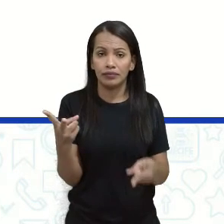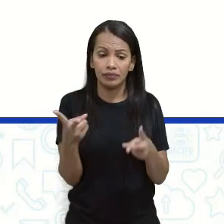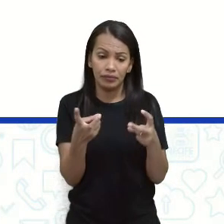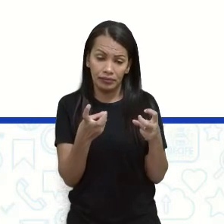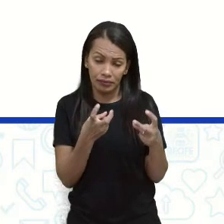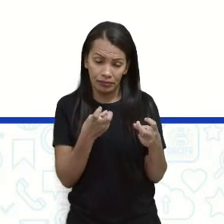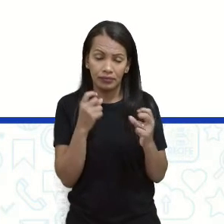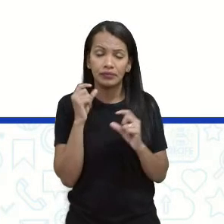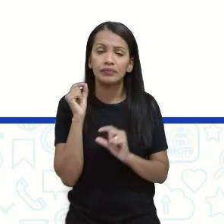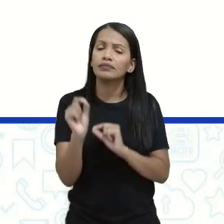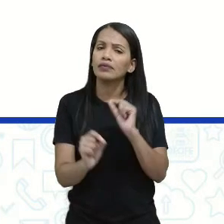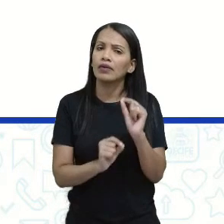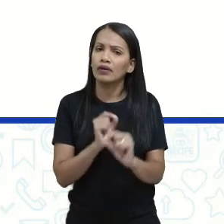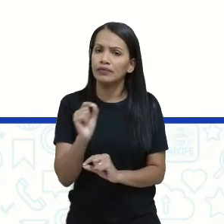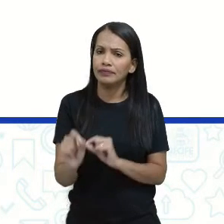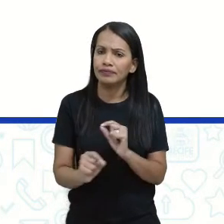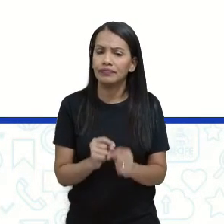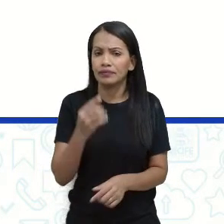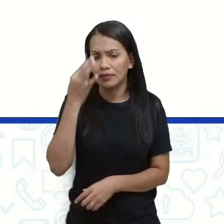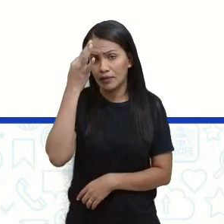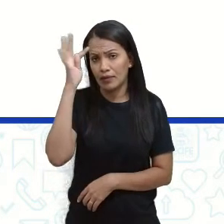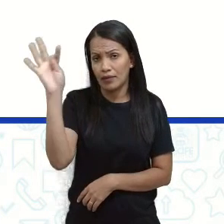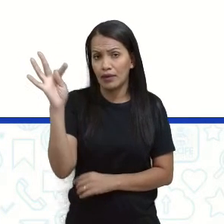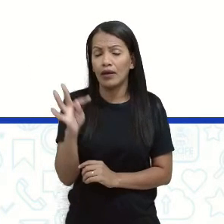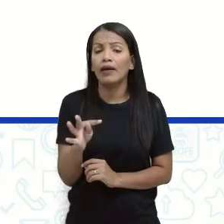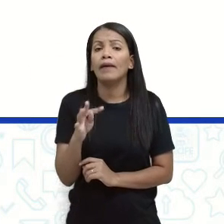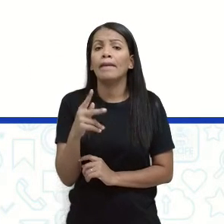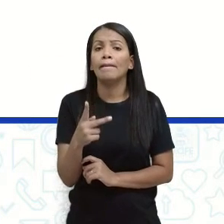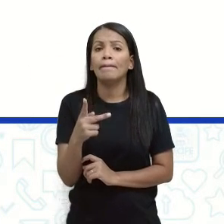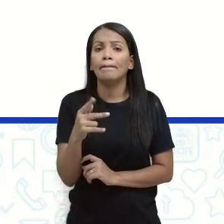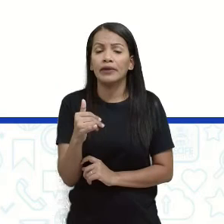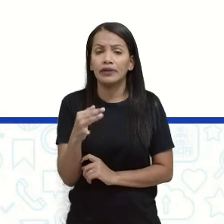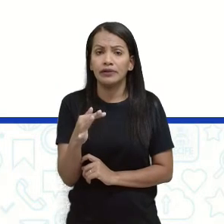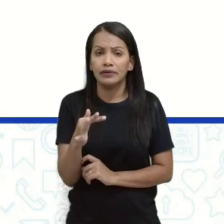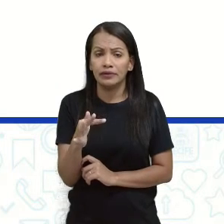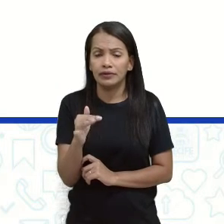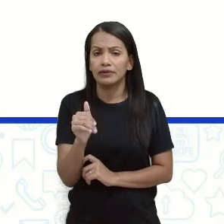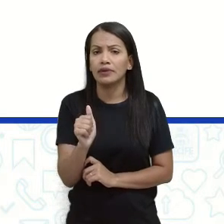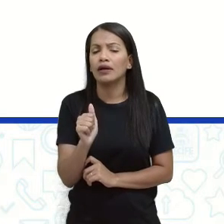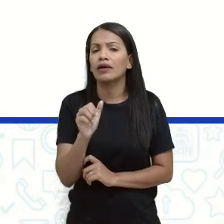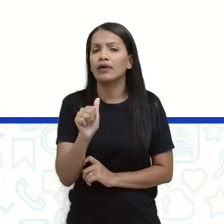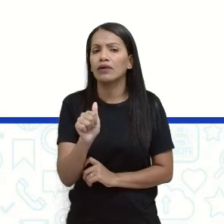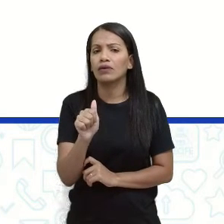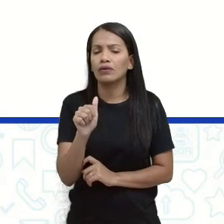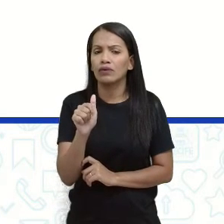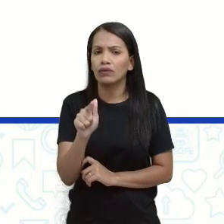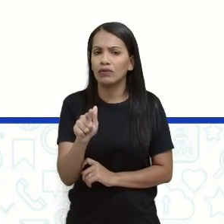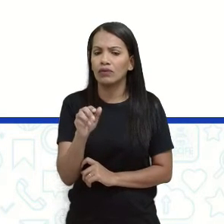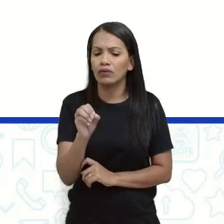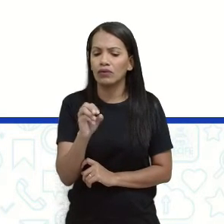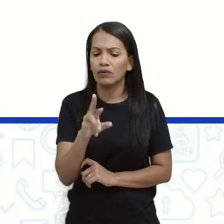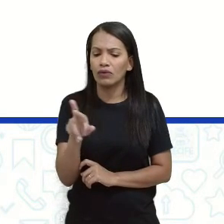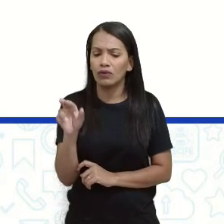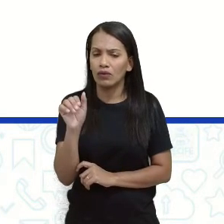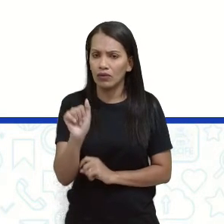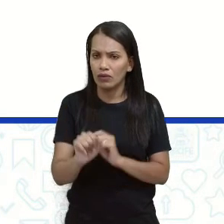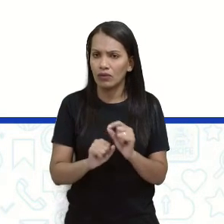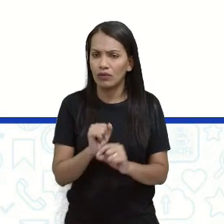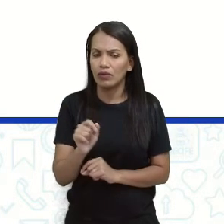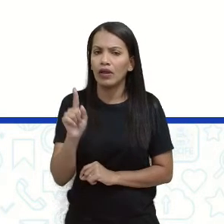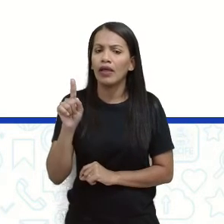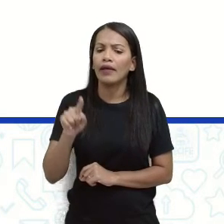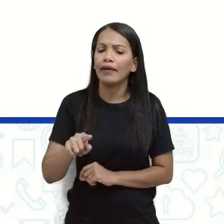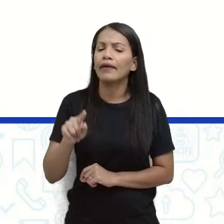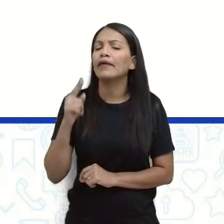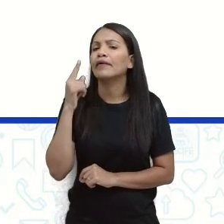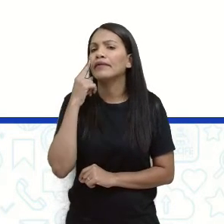é um mais, que é o teorema de Pitágoras, tá bom? Que a gente viu na aula anterior, que é a hipotenusa ao quadrado igual a soma